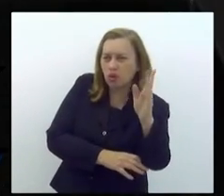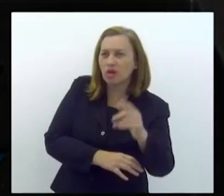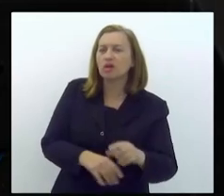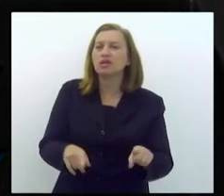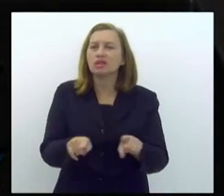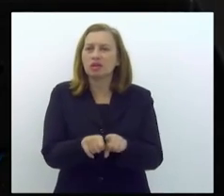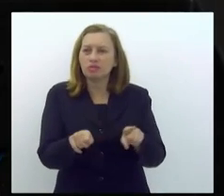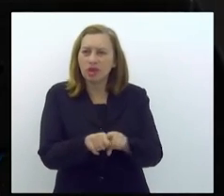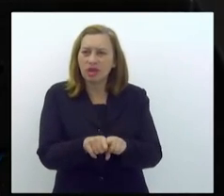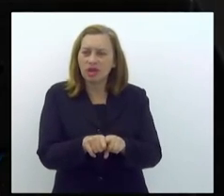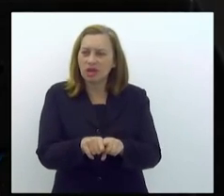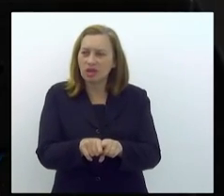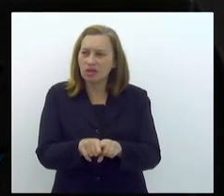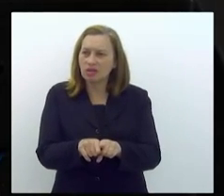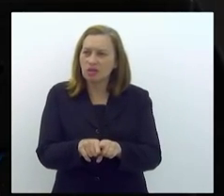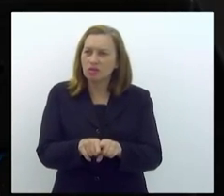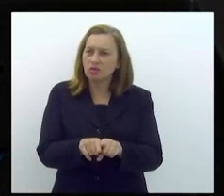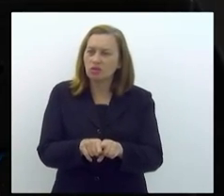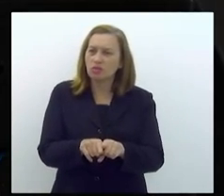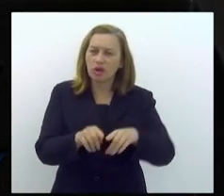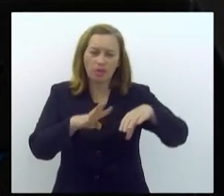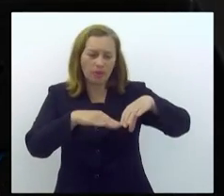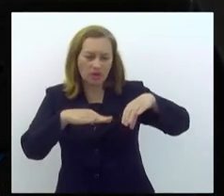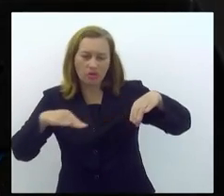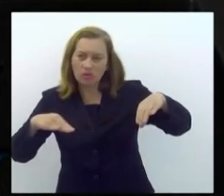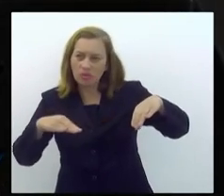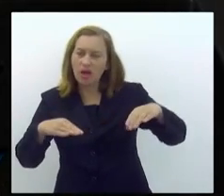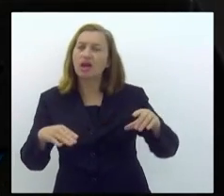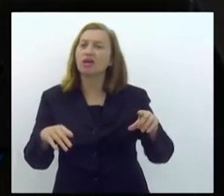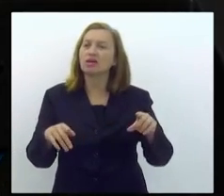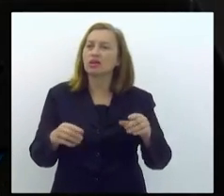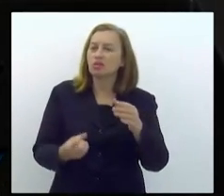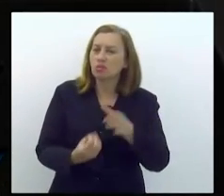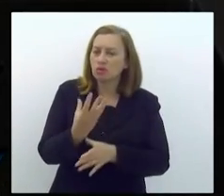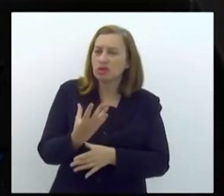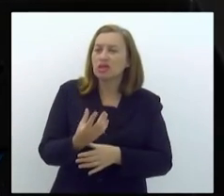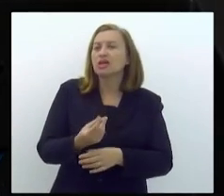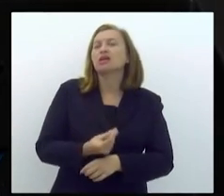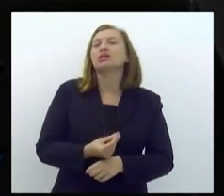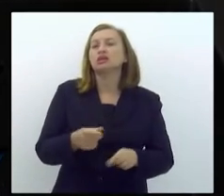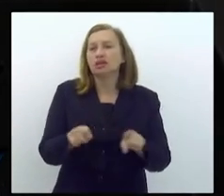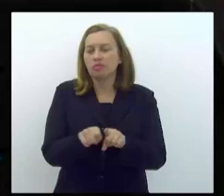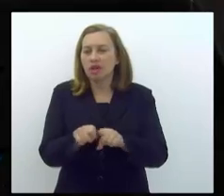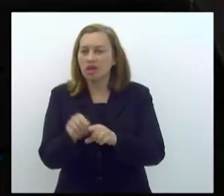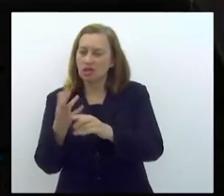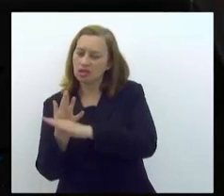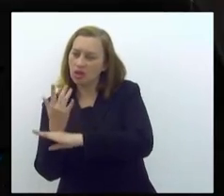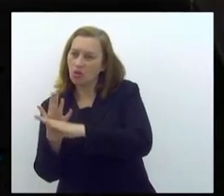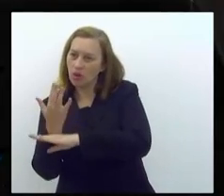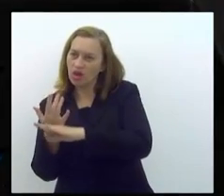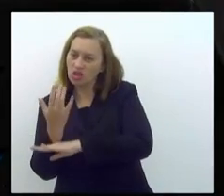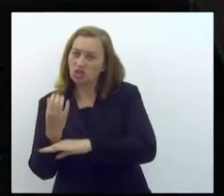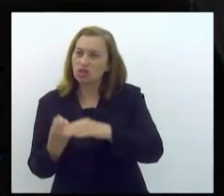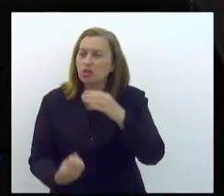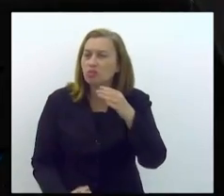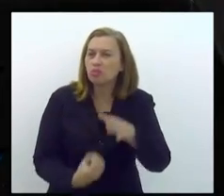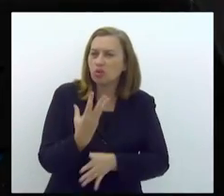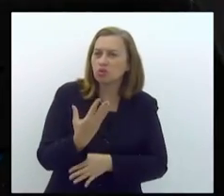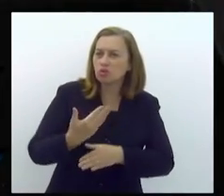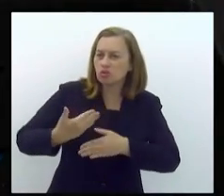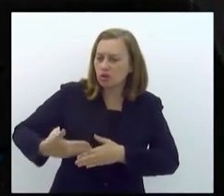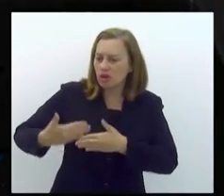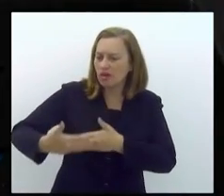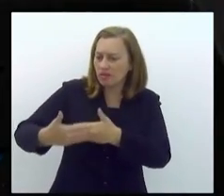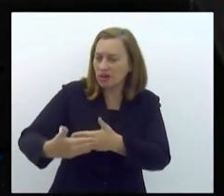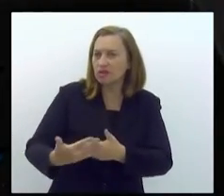Guanabara saíram da UERJ porque a UERJ é uma universidade que produziu Que Avança